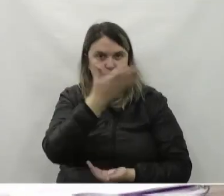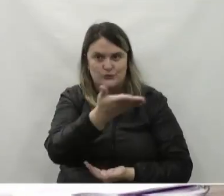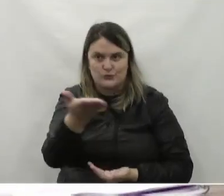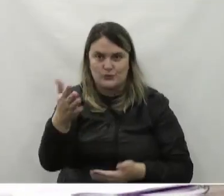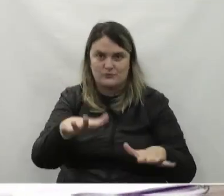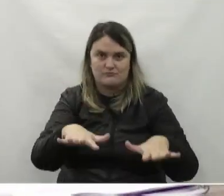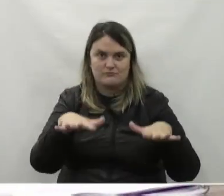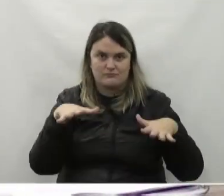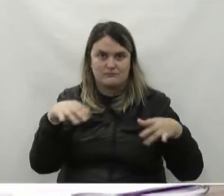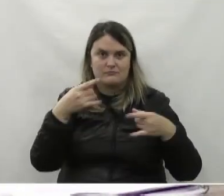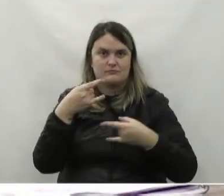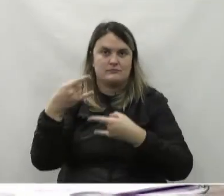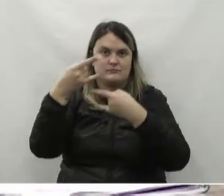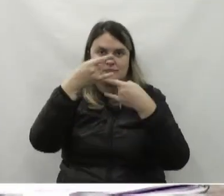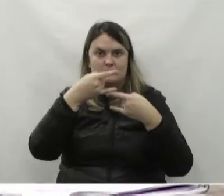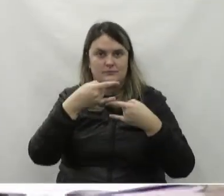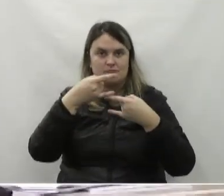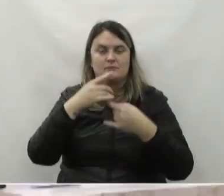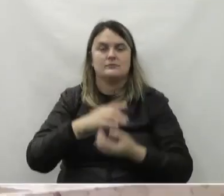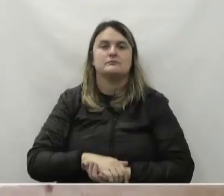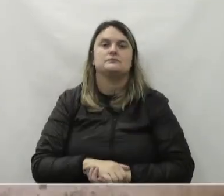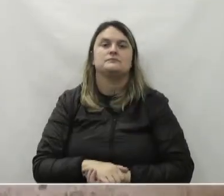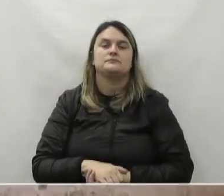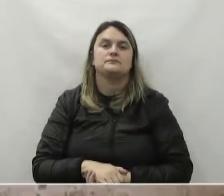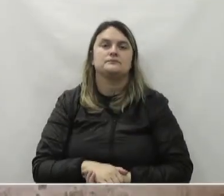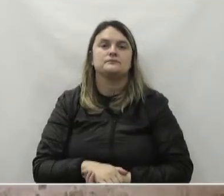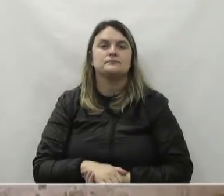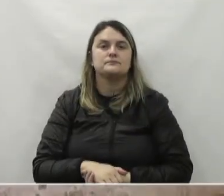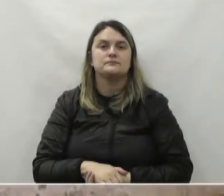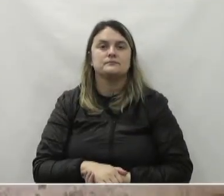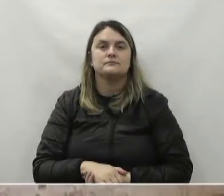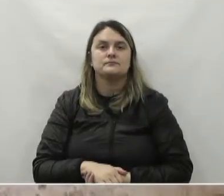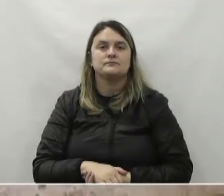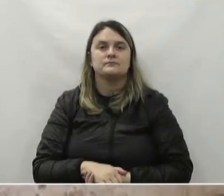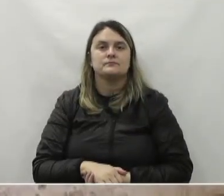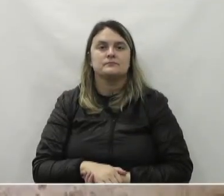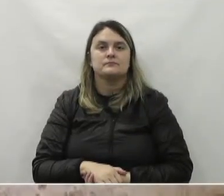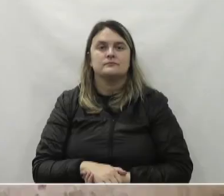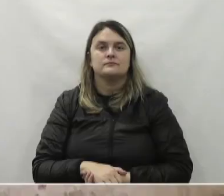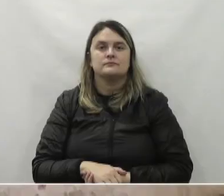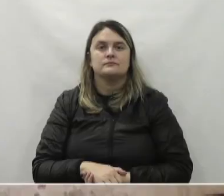acompanha de forma presencial, quem nos acompanha pelas redes sociais,